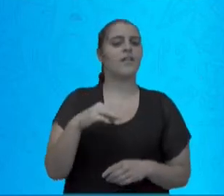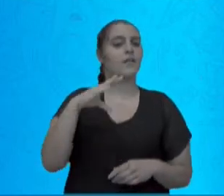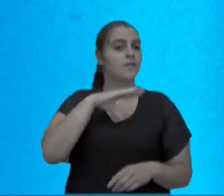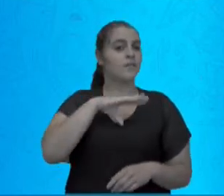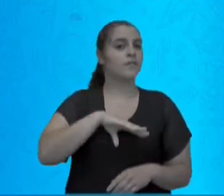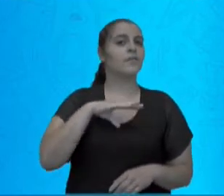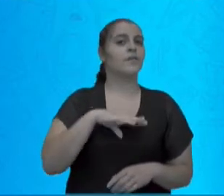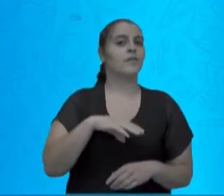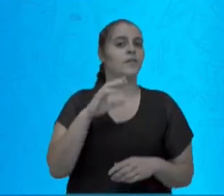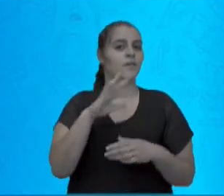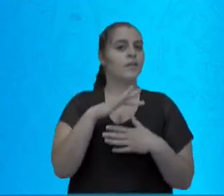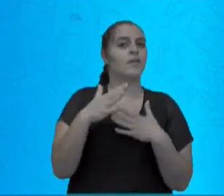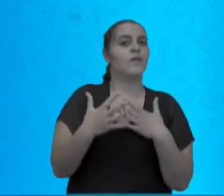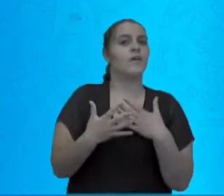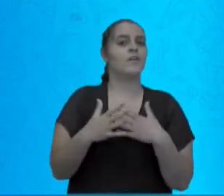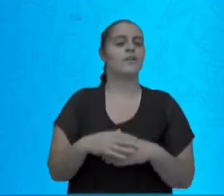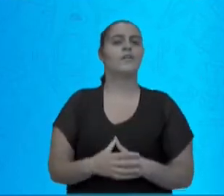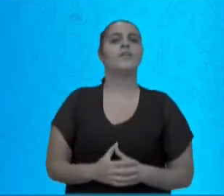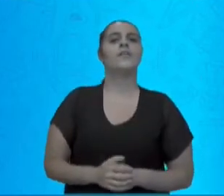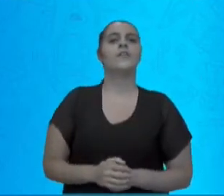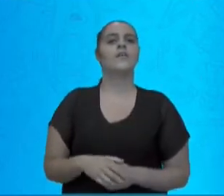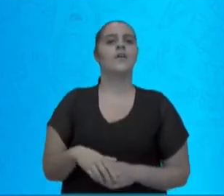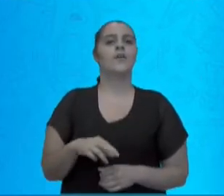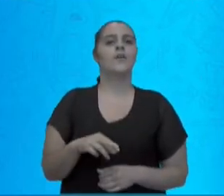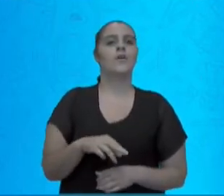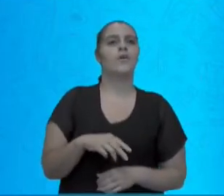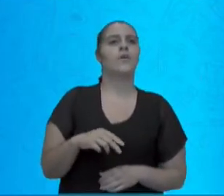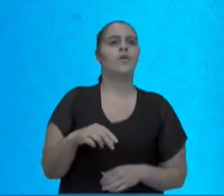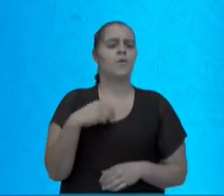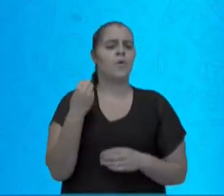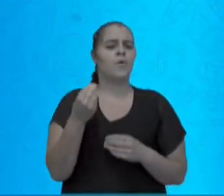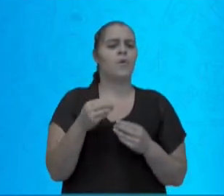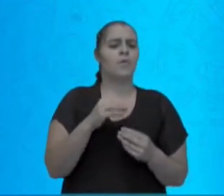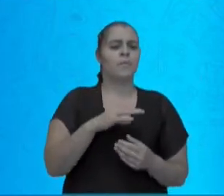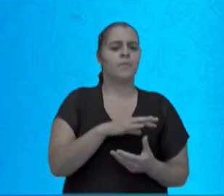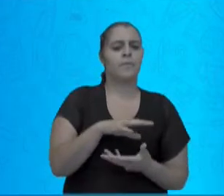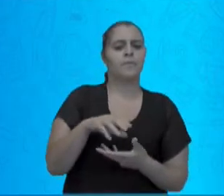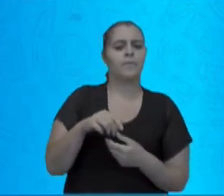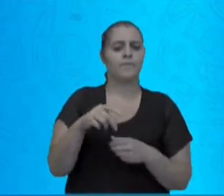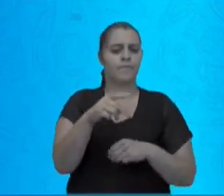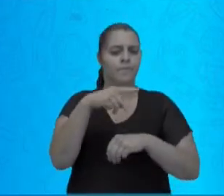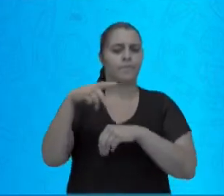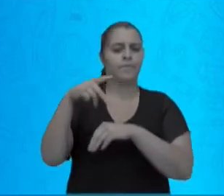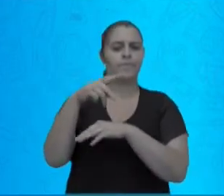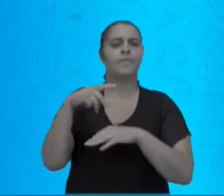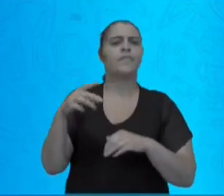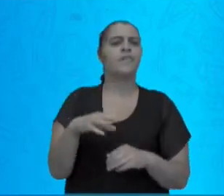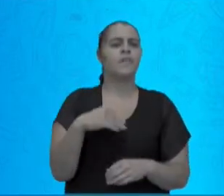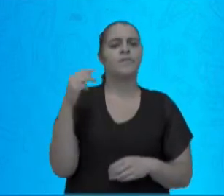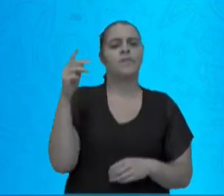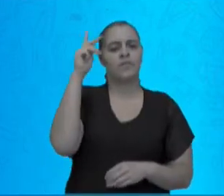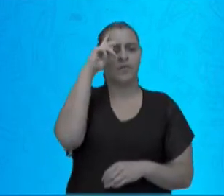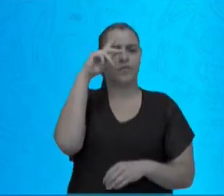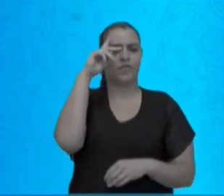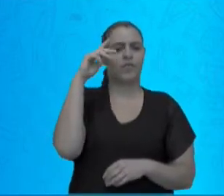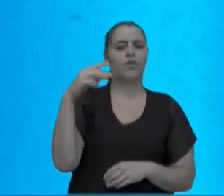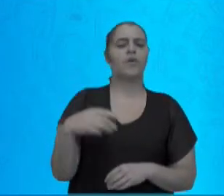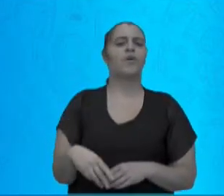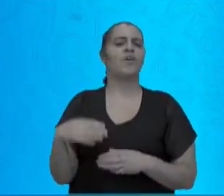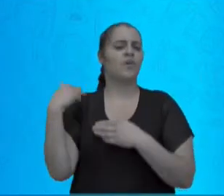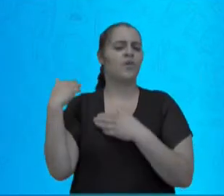mesma língua. Então, enquanto nação, eu tenho história, cultura,